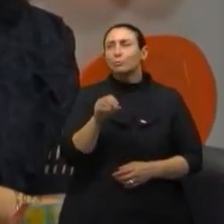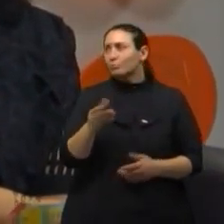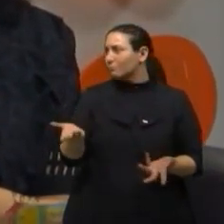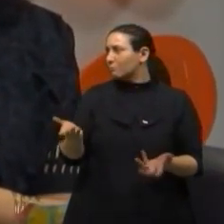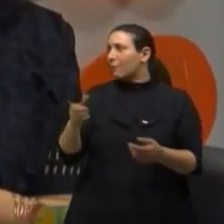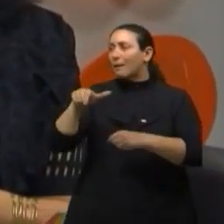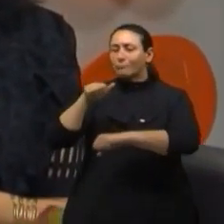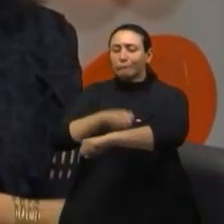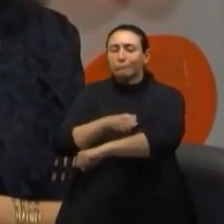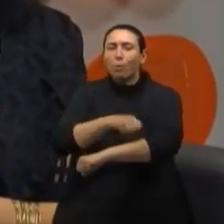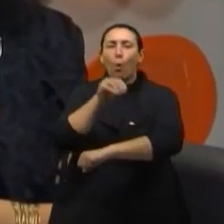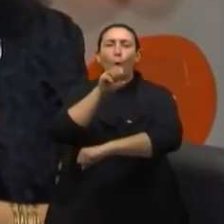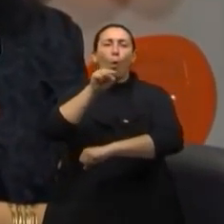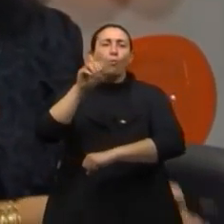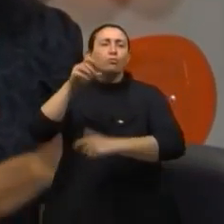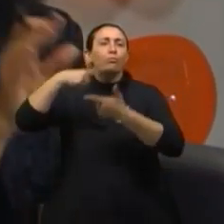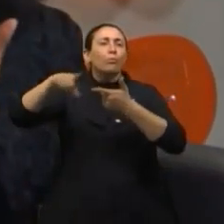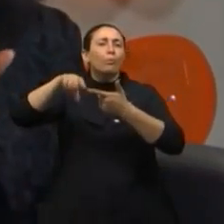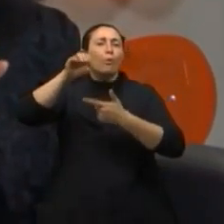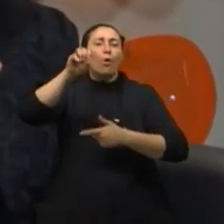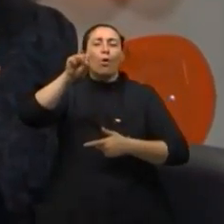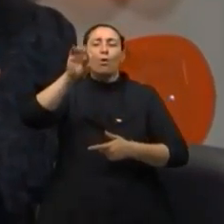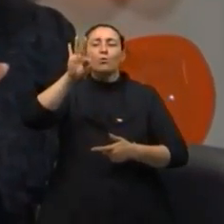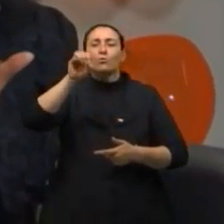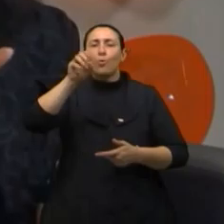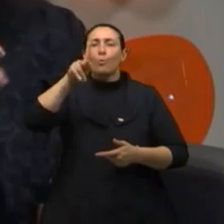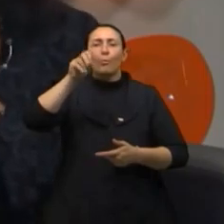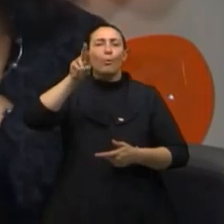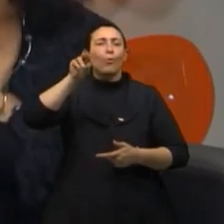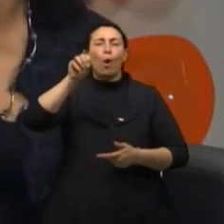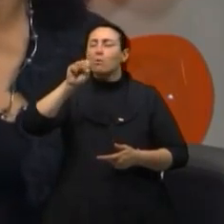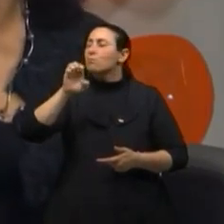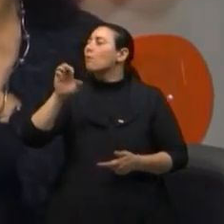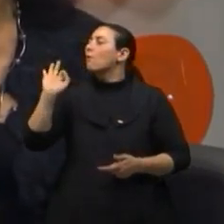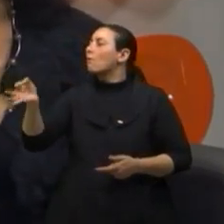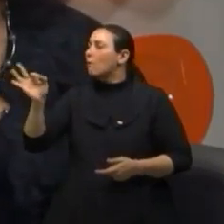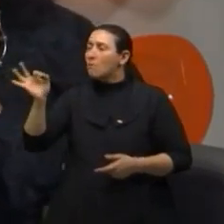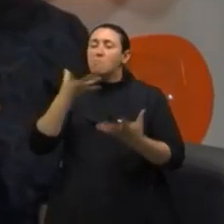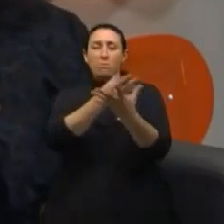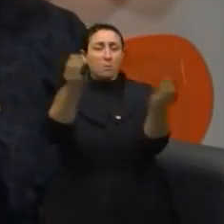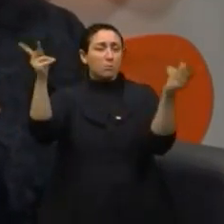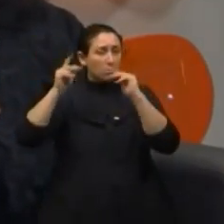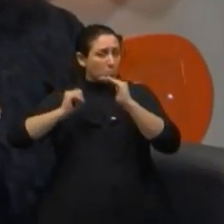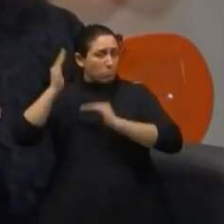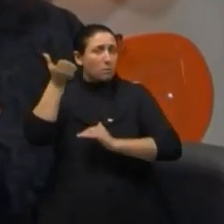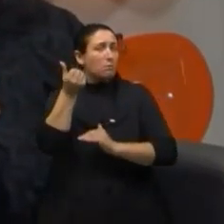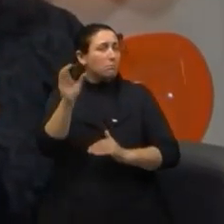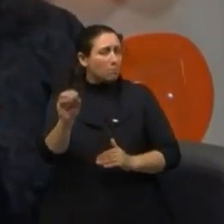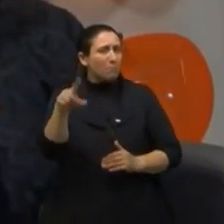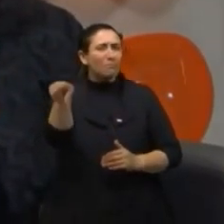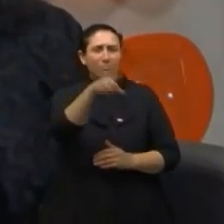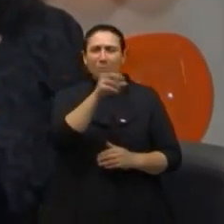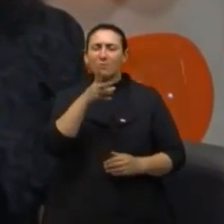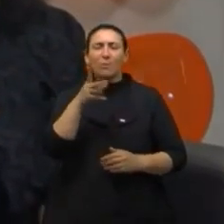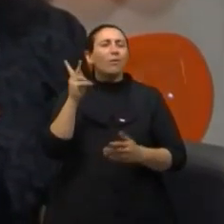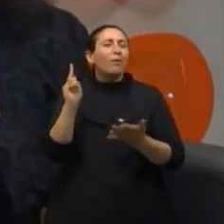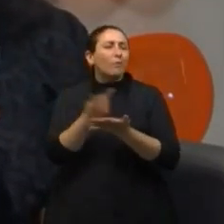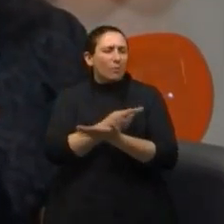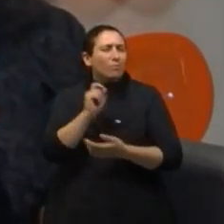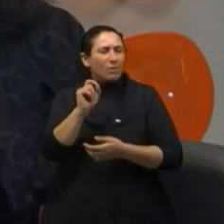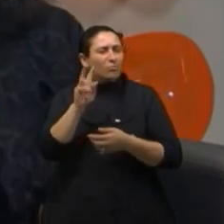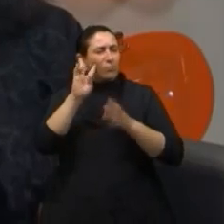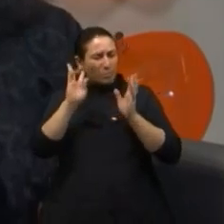sabe né 60 ou mais já sabe o que que é osteoporose aquele também que a gente não quer ter aquele vazamento que todo